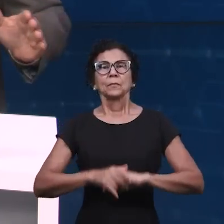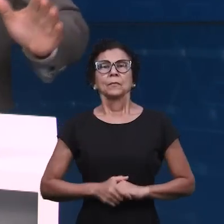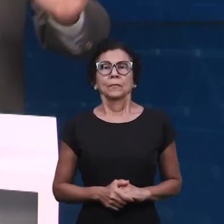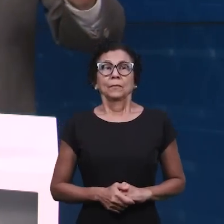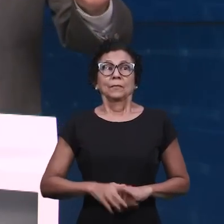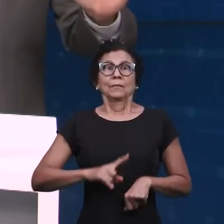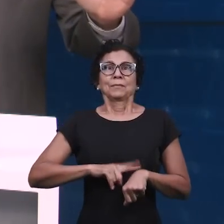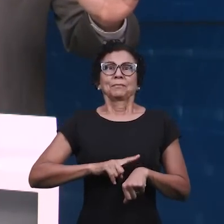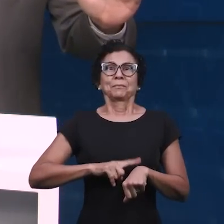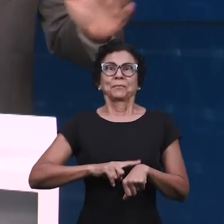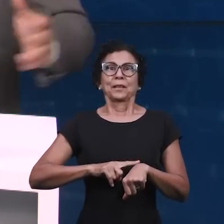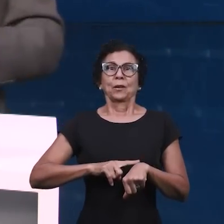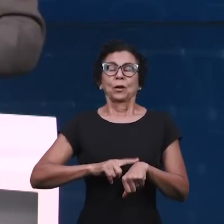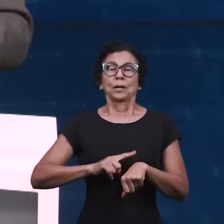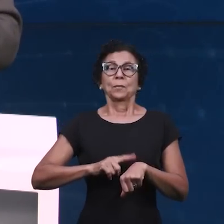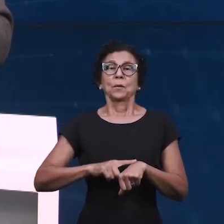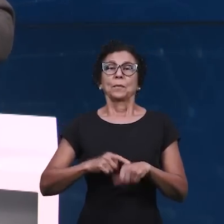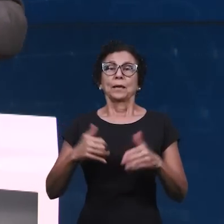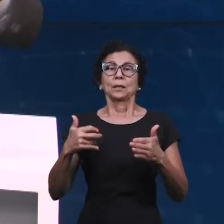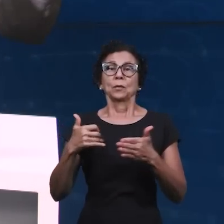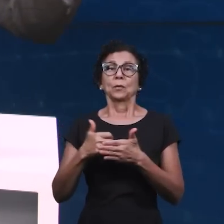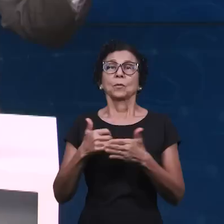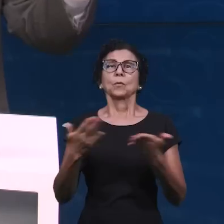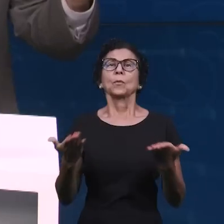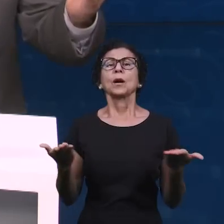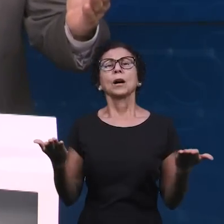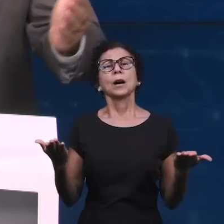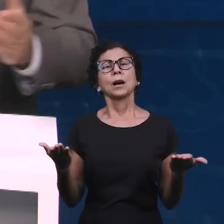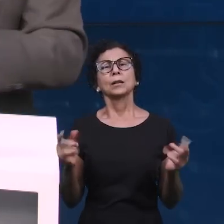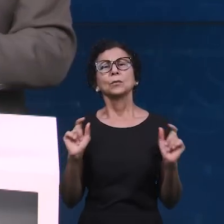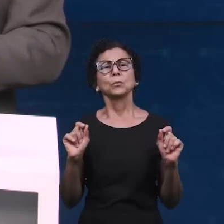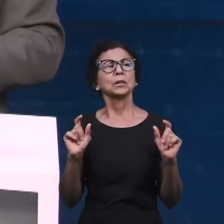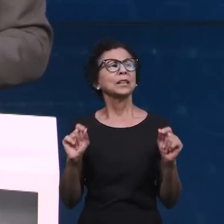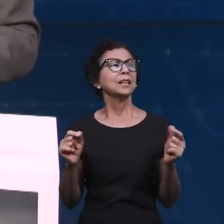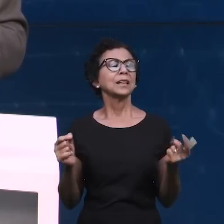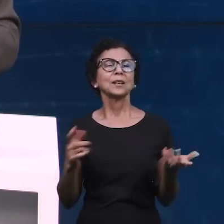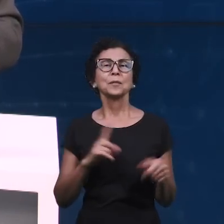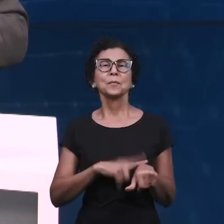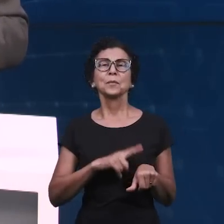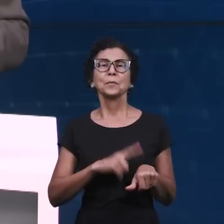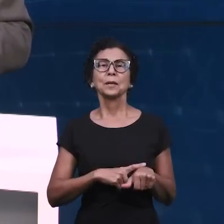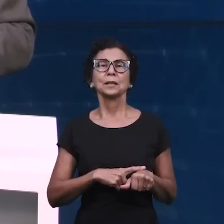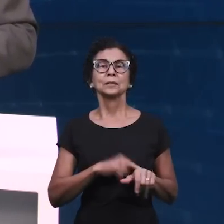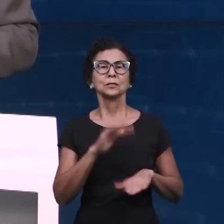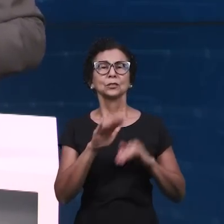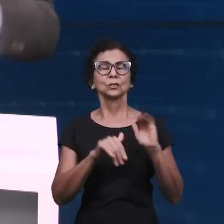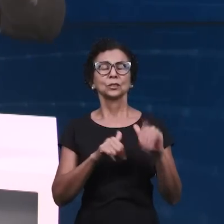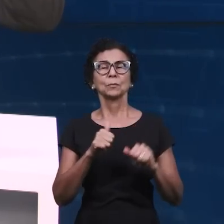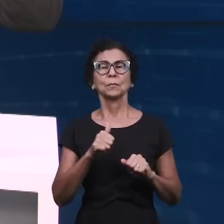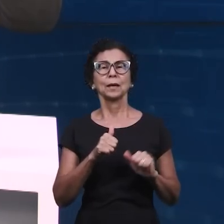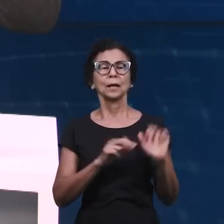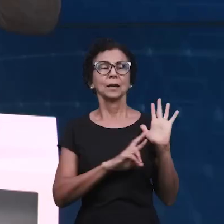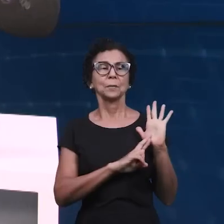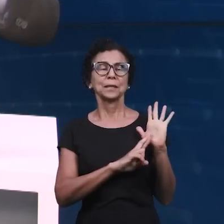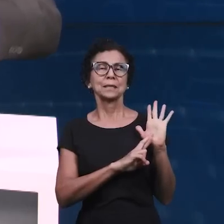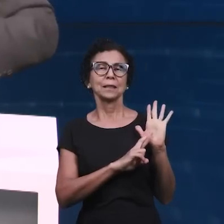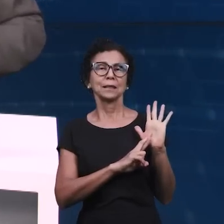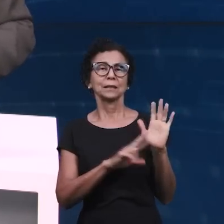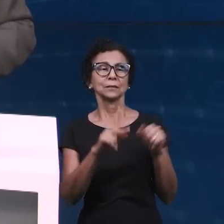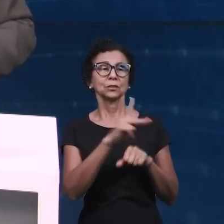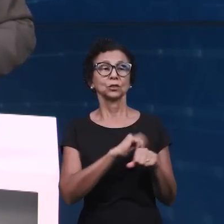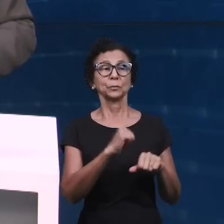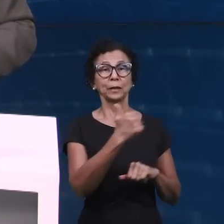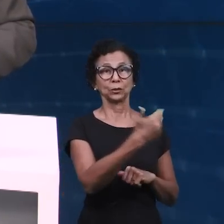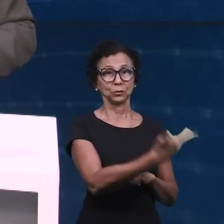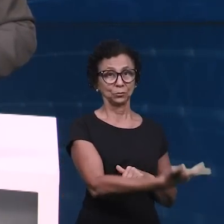informações e chegou a hora, hein? Chegou a hora de quê, irmão Jorge? Chegou a hora de falarmos com os nossos correspondentes do exterior. E